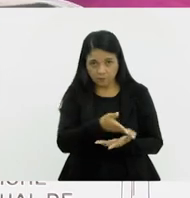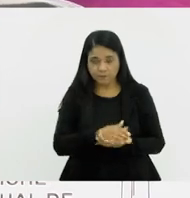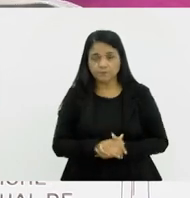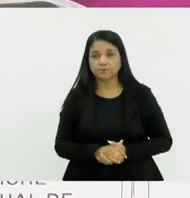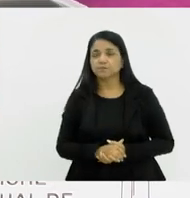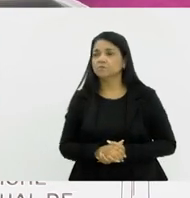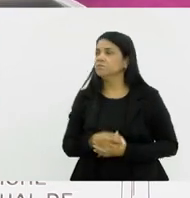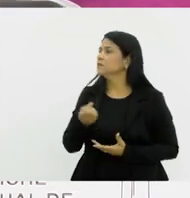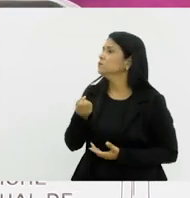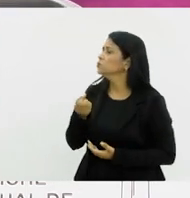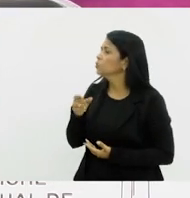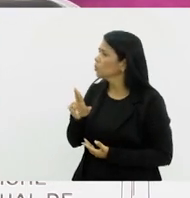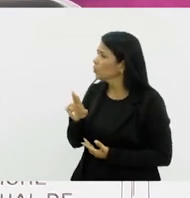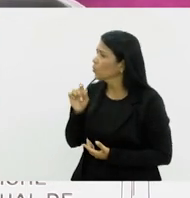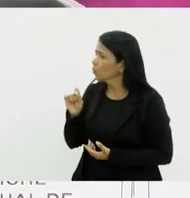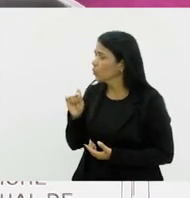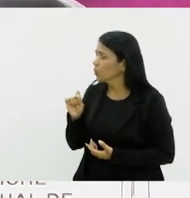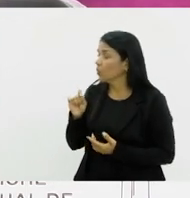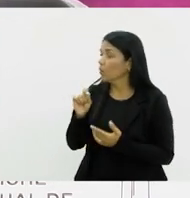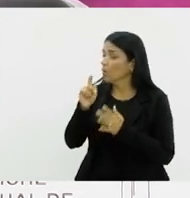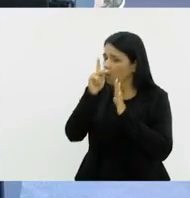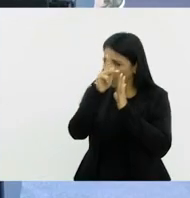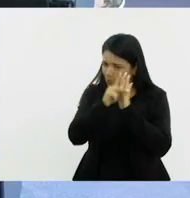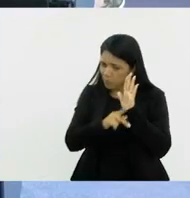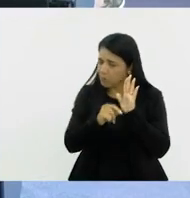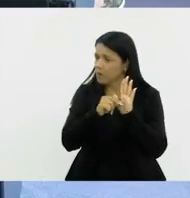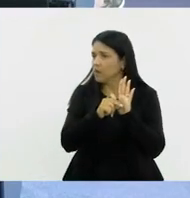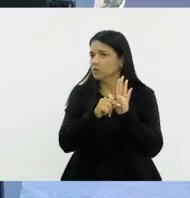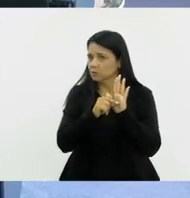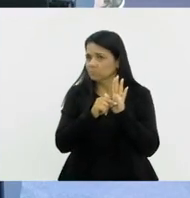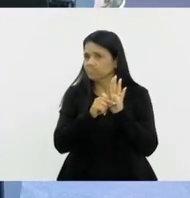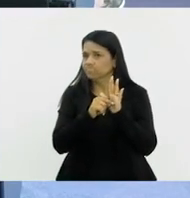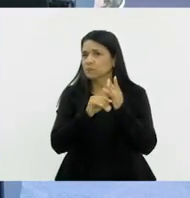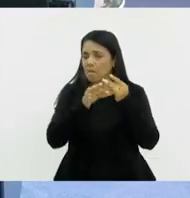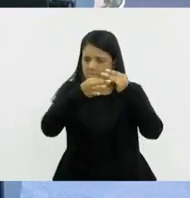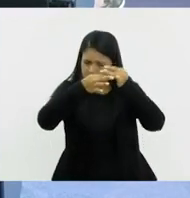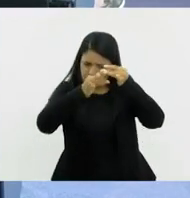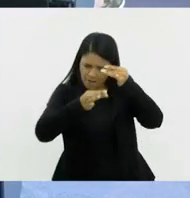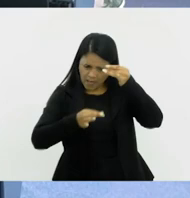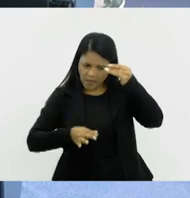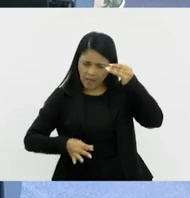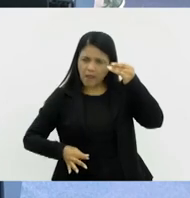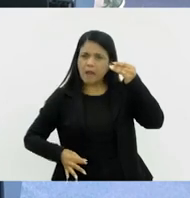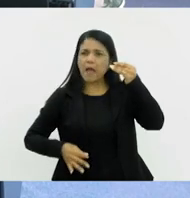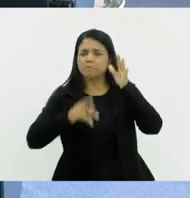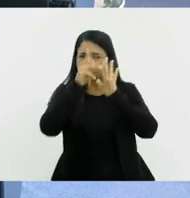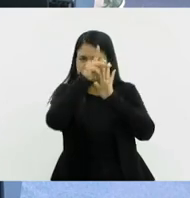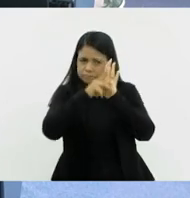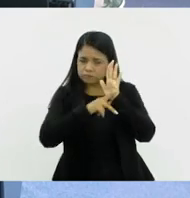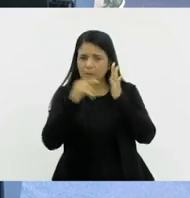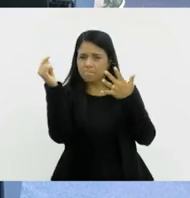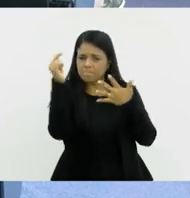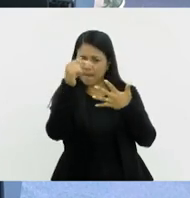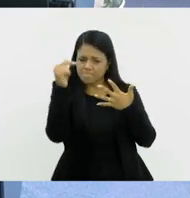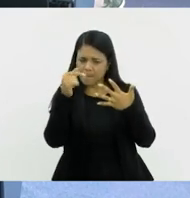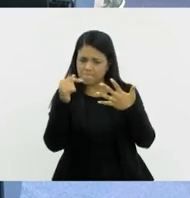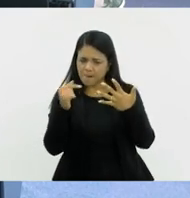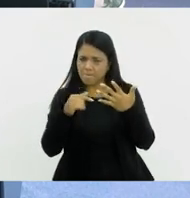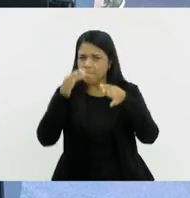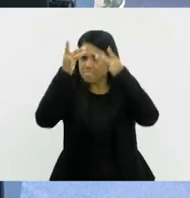Pois não, doutor. O plano é bastante extenso e bastante